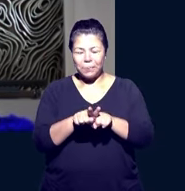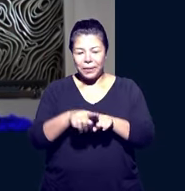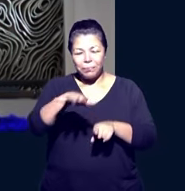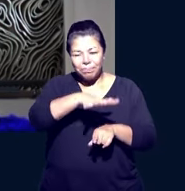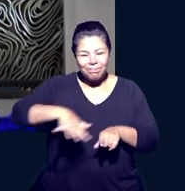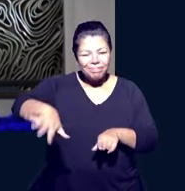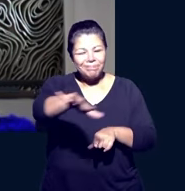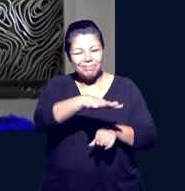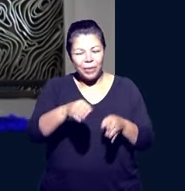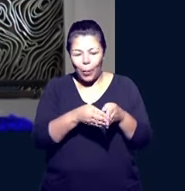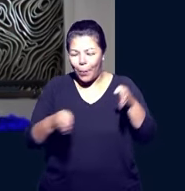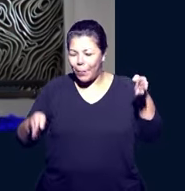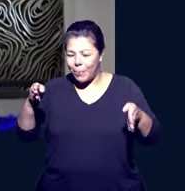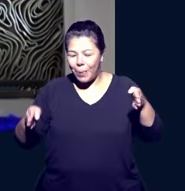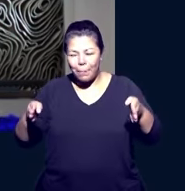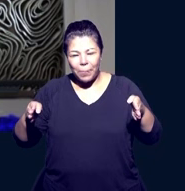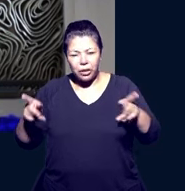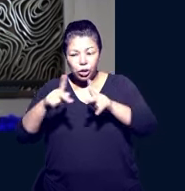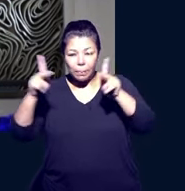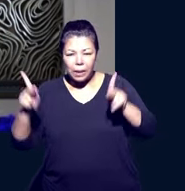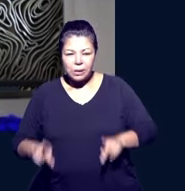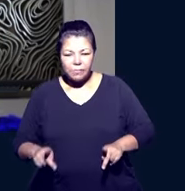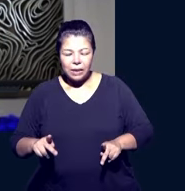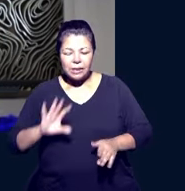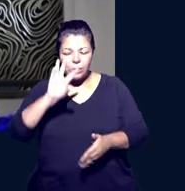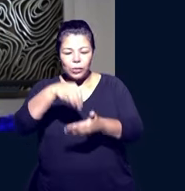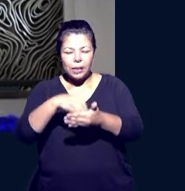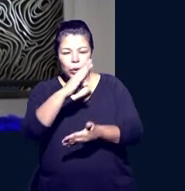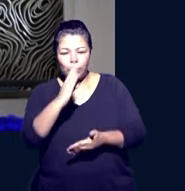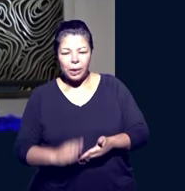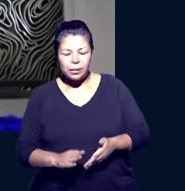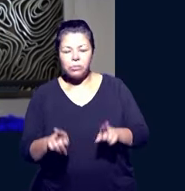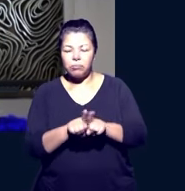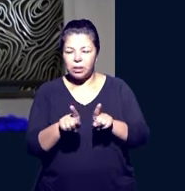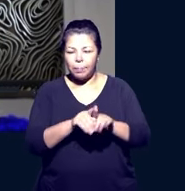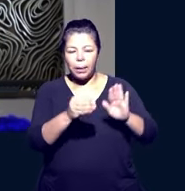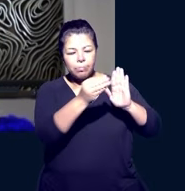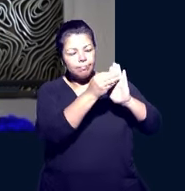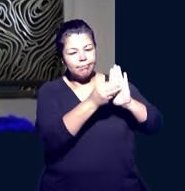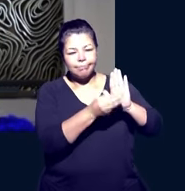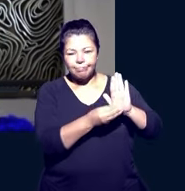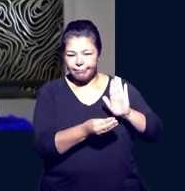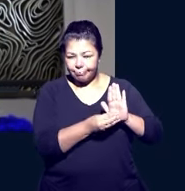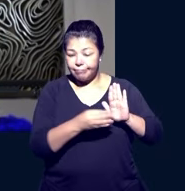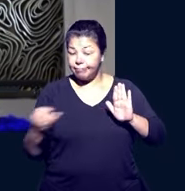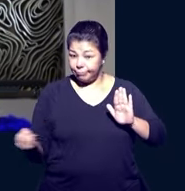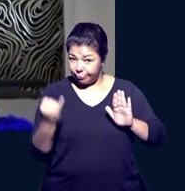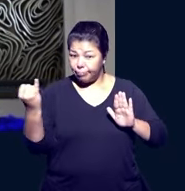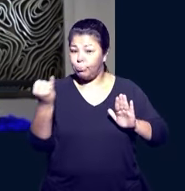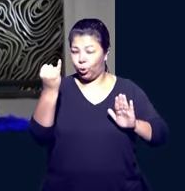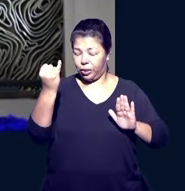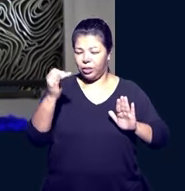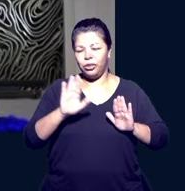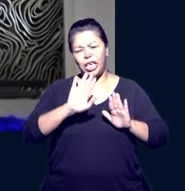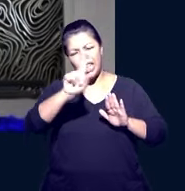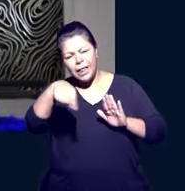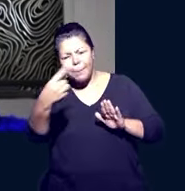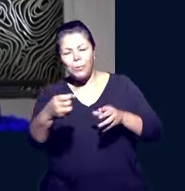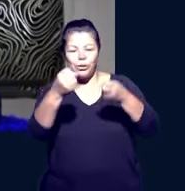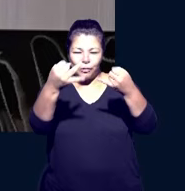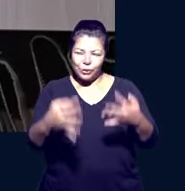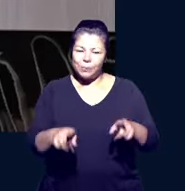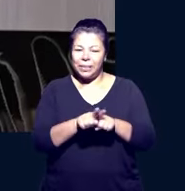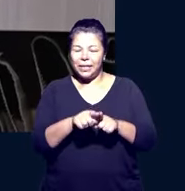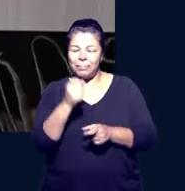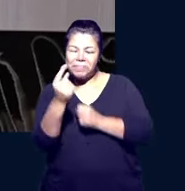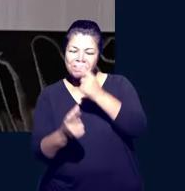Brasil e e qual é a agenda constitucional que eu acho que nos leva a isso e em terceiro lugar se der tempo um pouquinho Quais são as